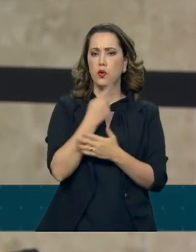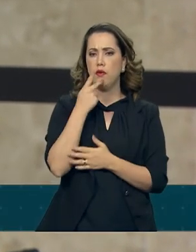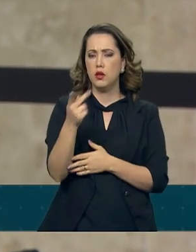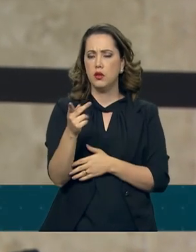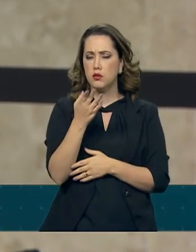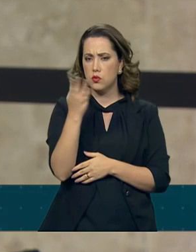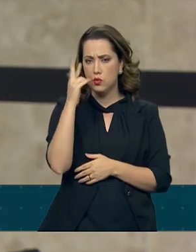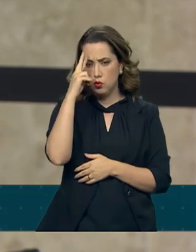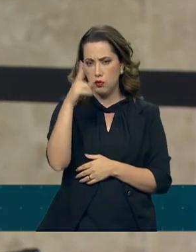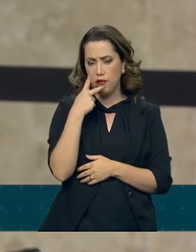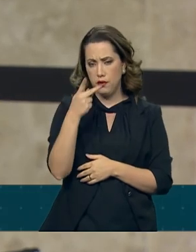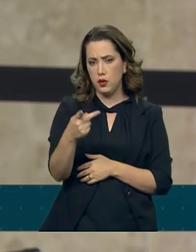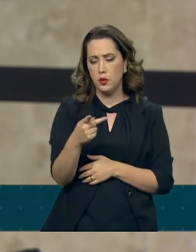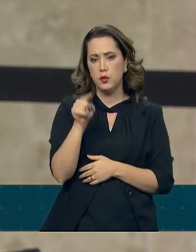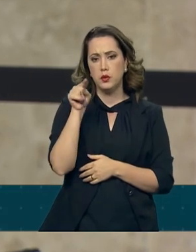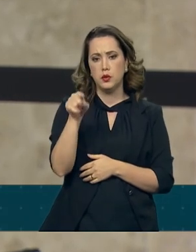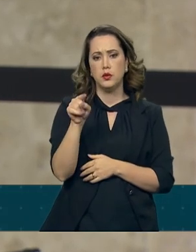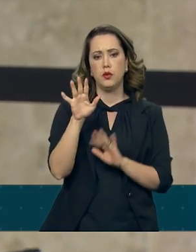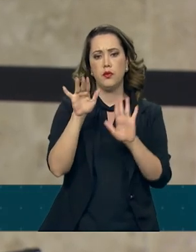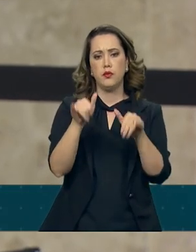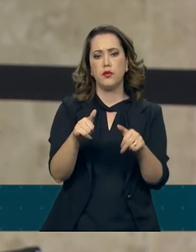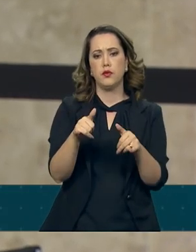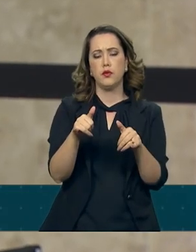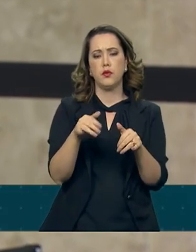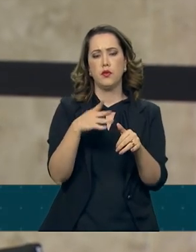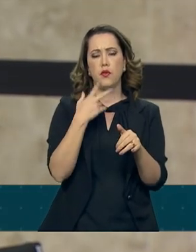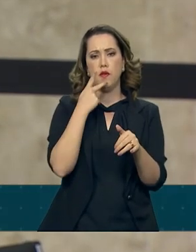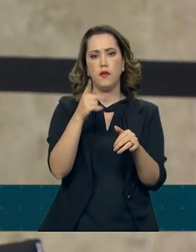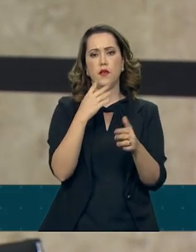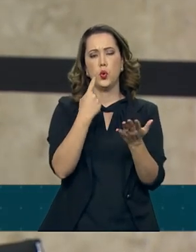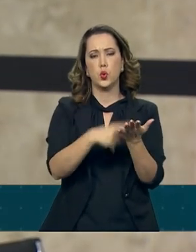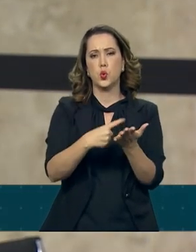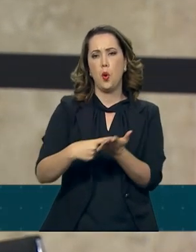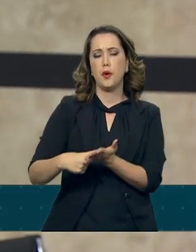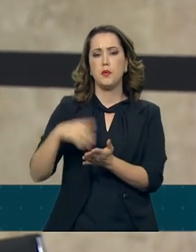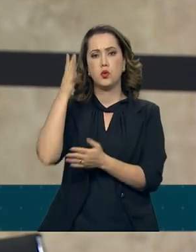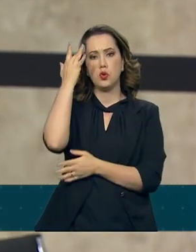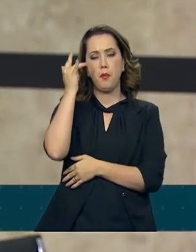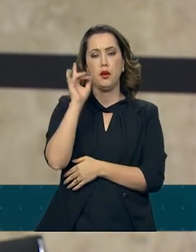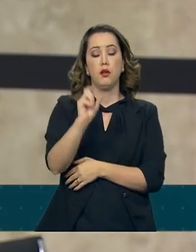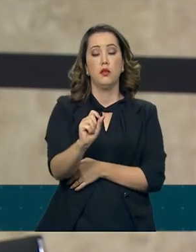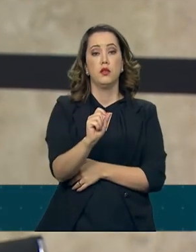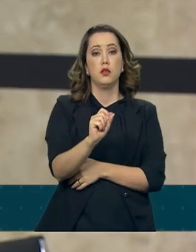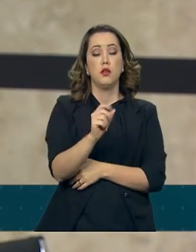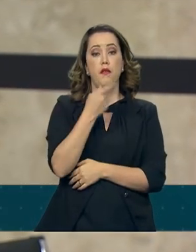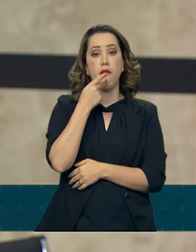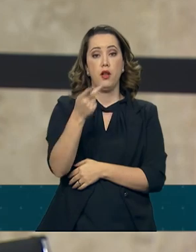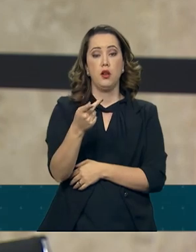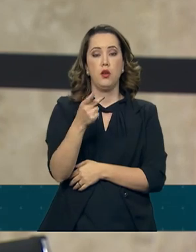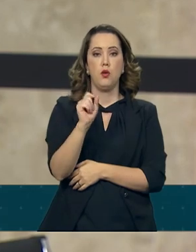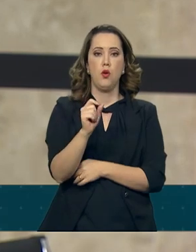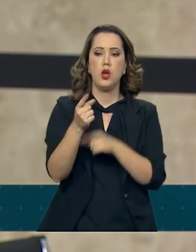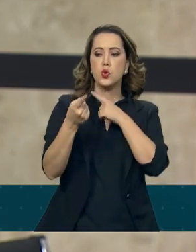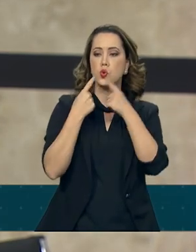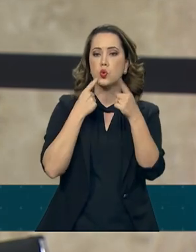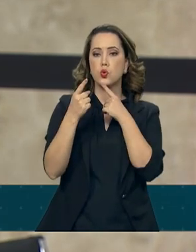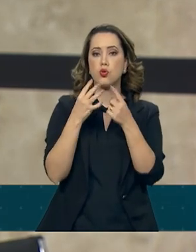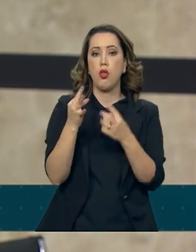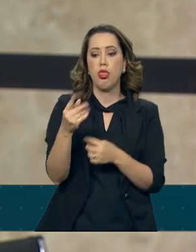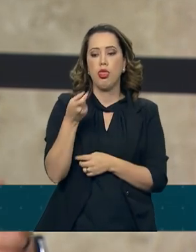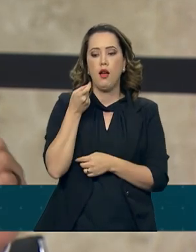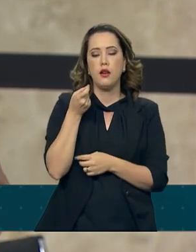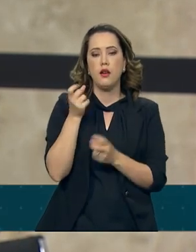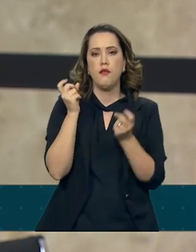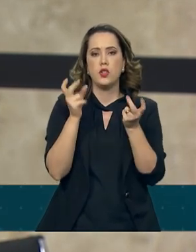no final aí é quando eu estava tratando do programa de amanhã mas referente a discussão sobre tarifas de